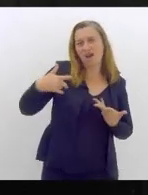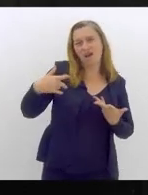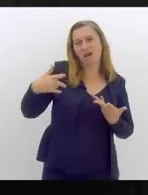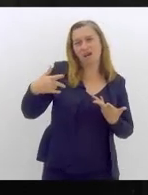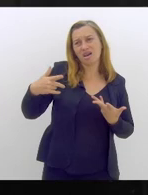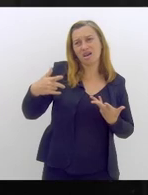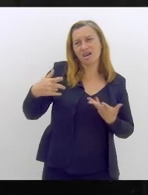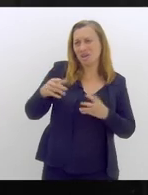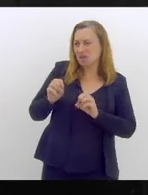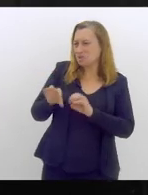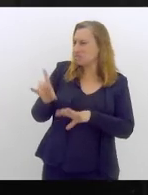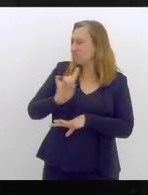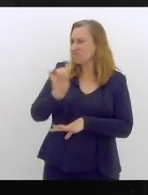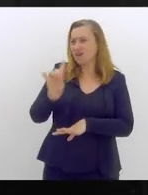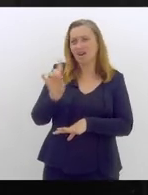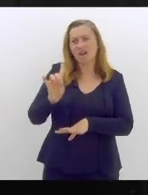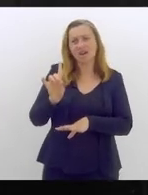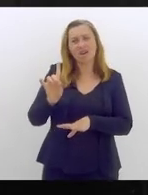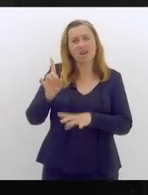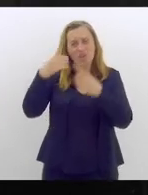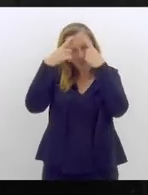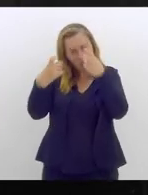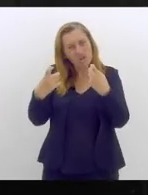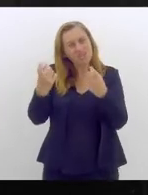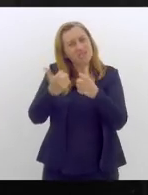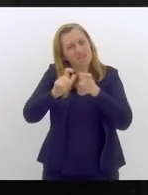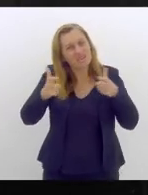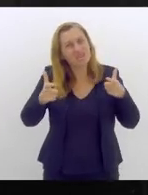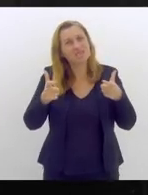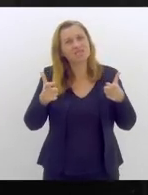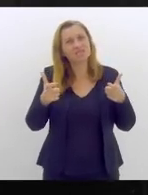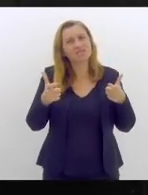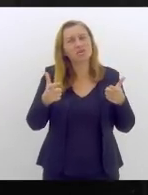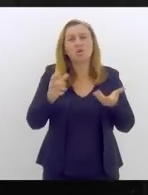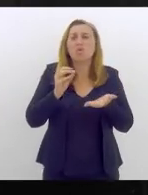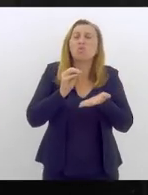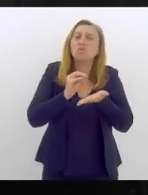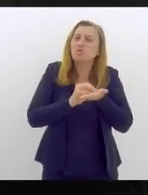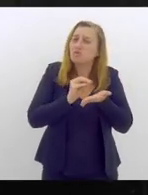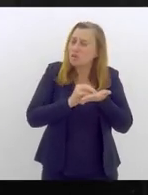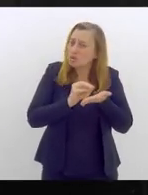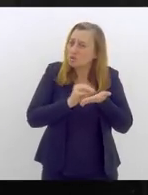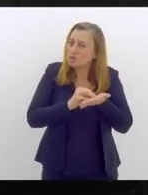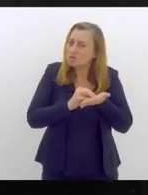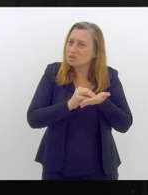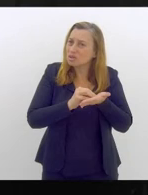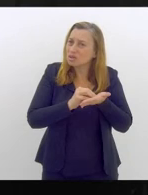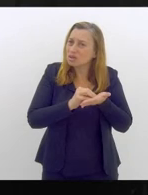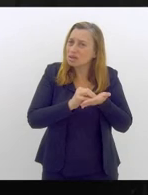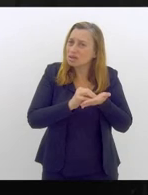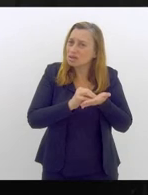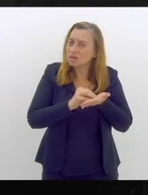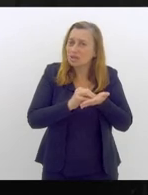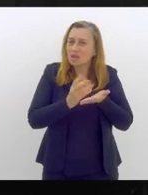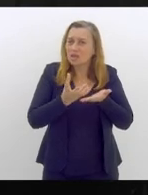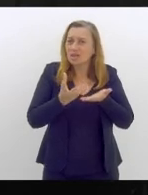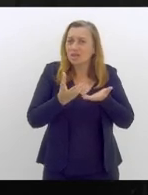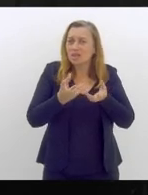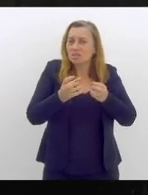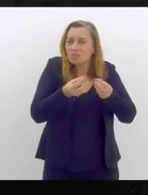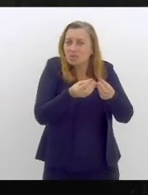isso é uma agressão uma violência tremenda o que faltou para o deslocamento a quebra